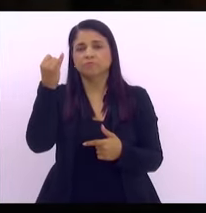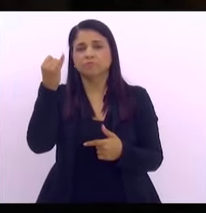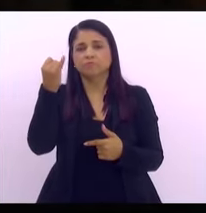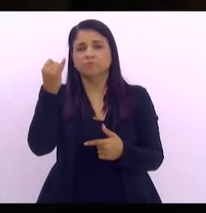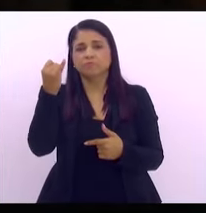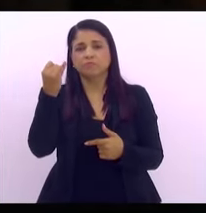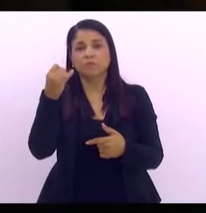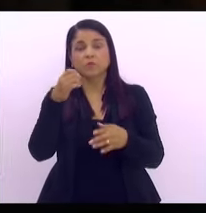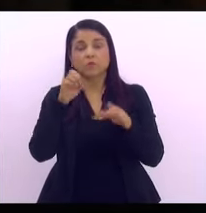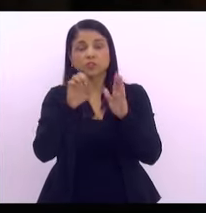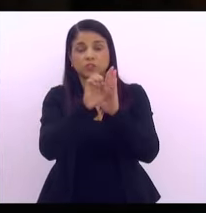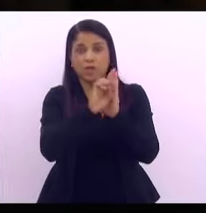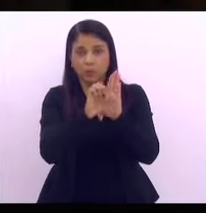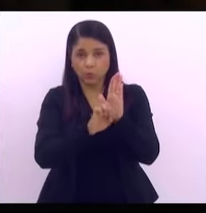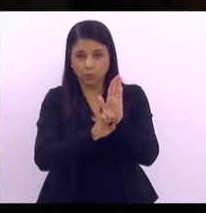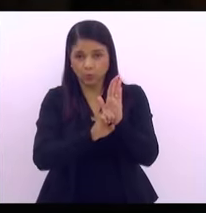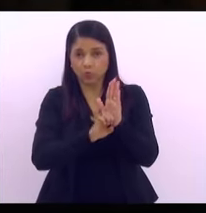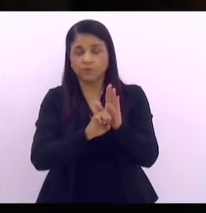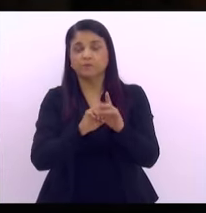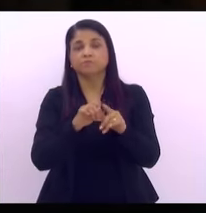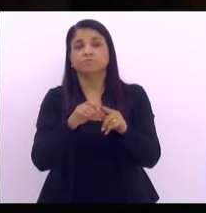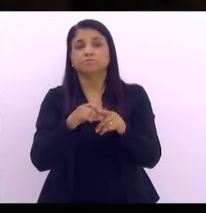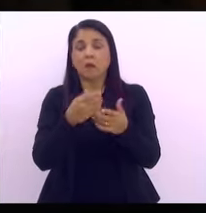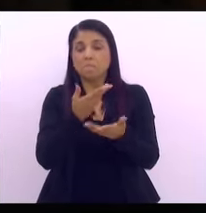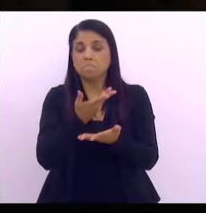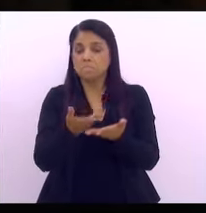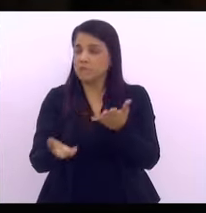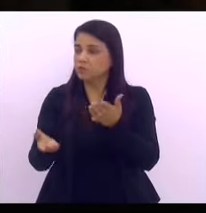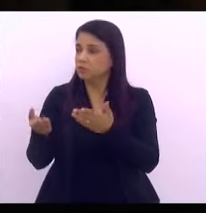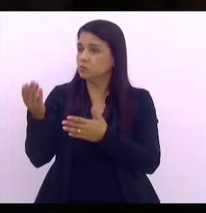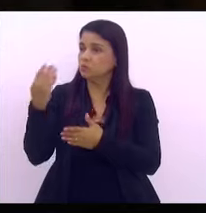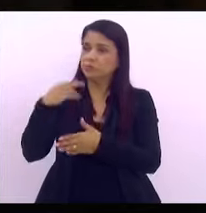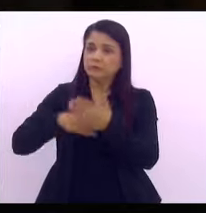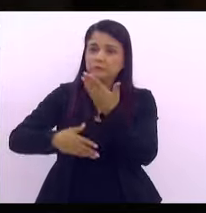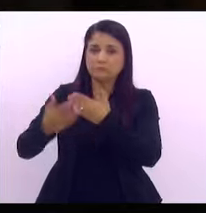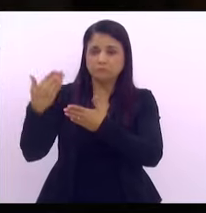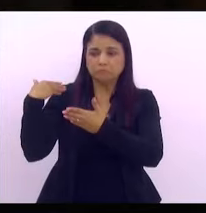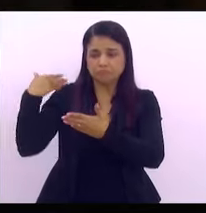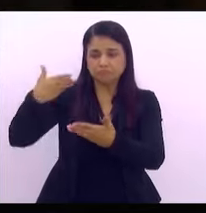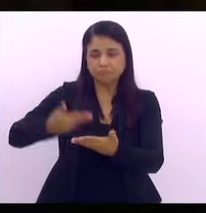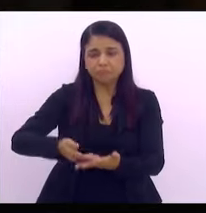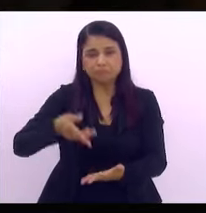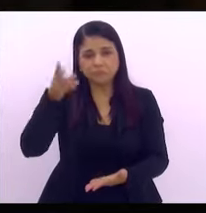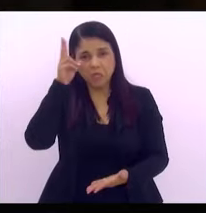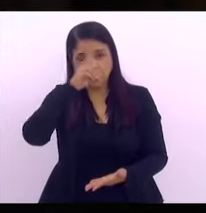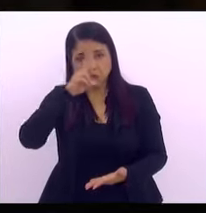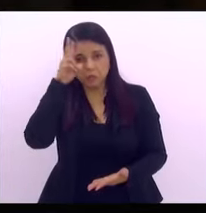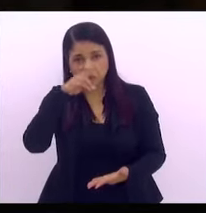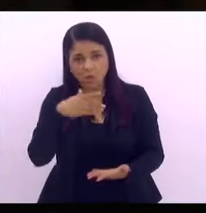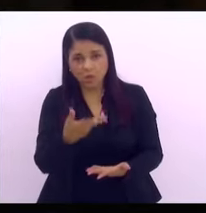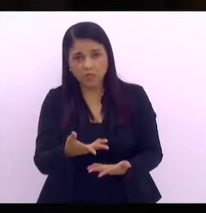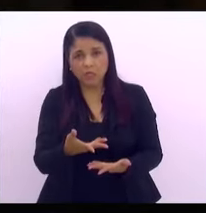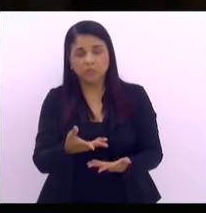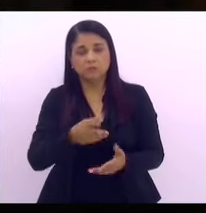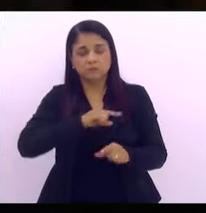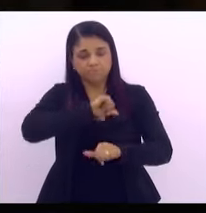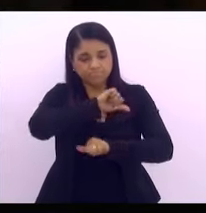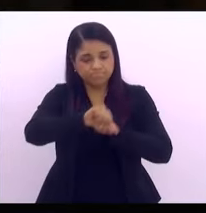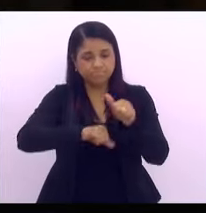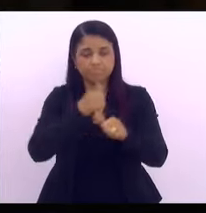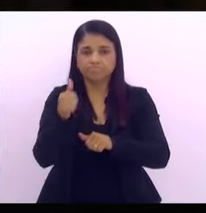esse estatuto perdido ao longo da história pela sanha empreendida, pela forma e formalização do